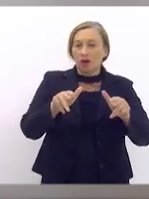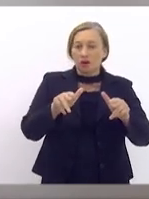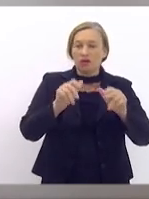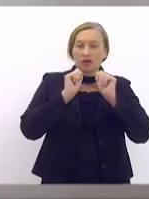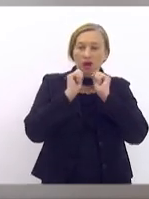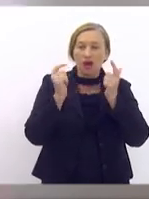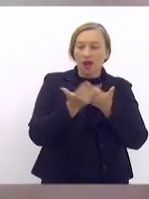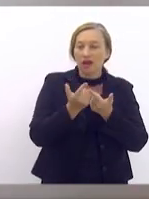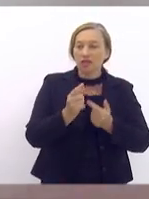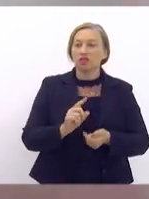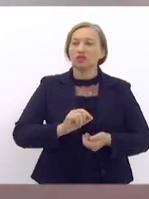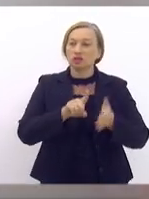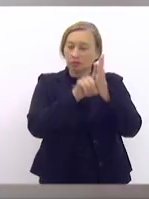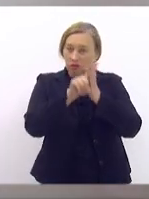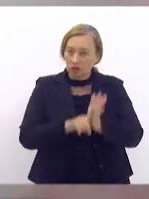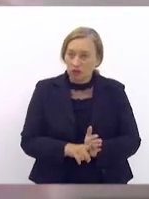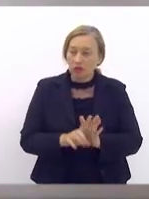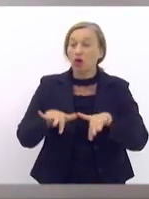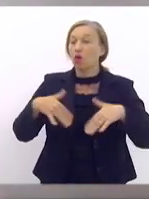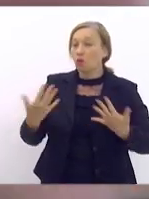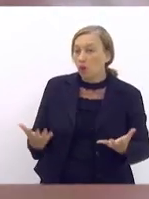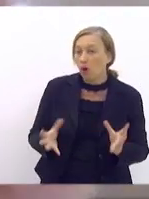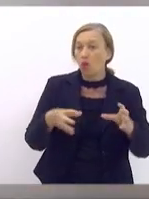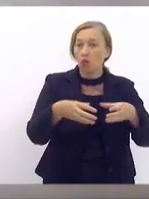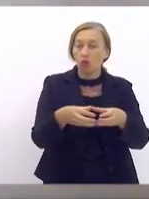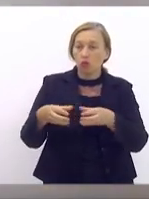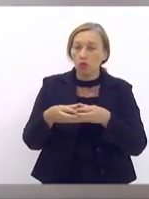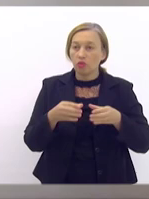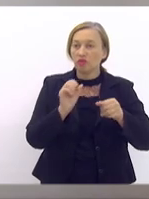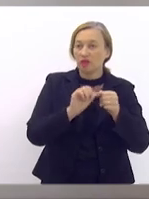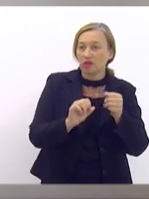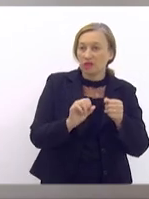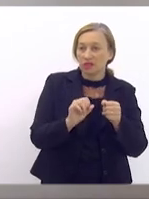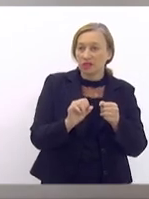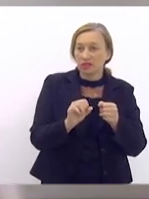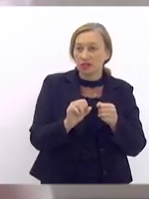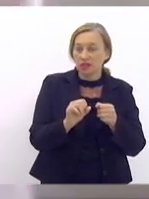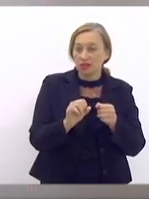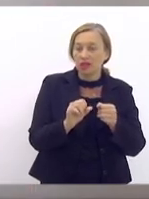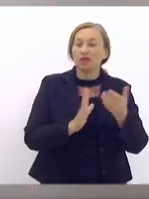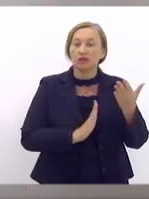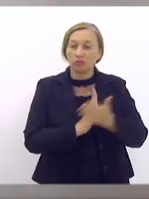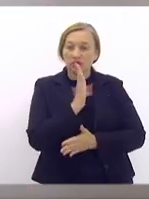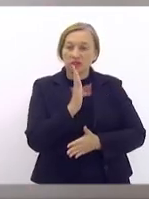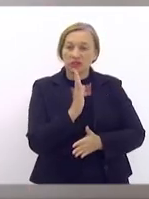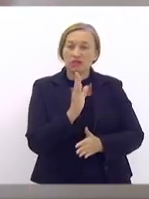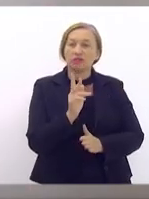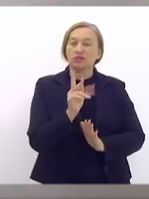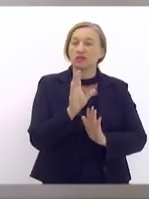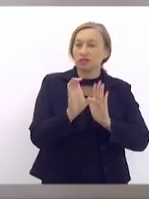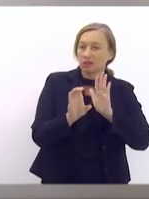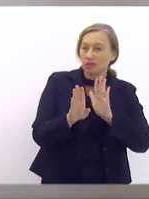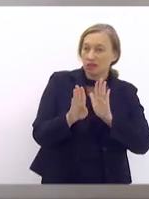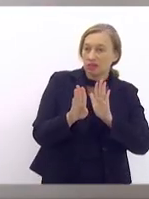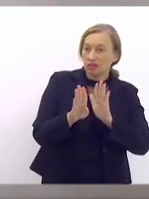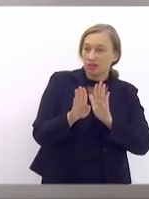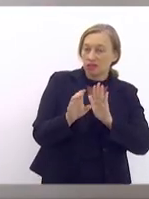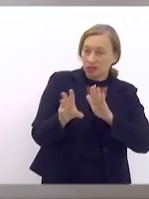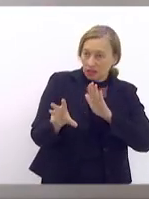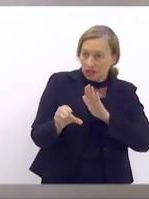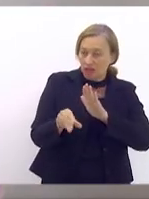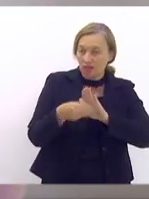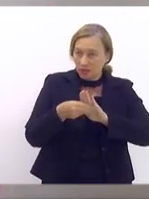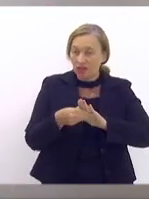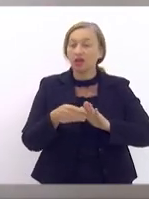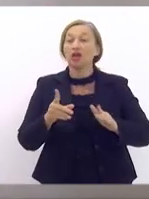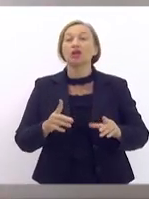pesquisa. Porém, tanto faz qual vai ser o órgão que vai fazer essa aprovação dessa emenda, né, que vai demandar essa pesquisa, porque